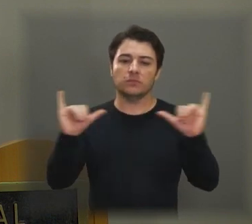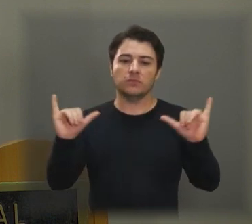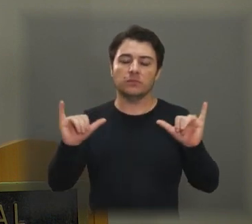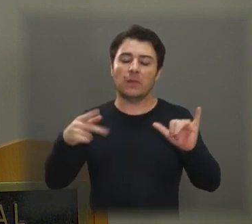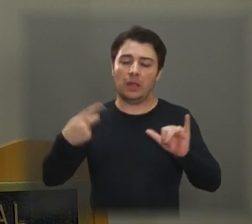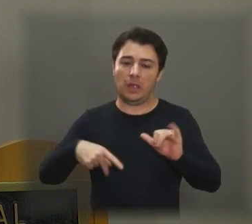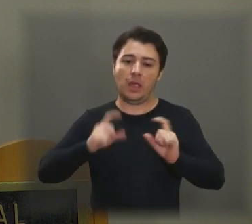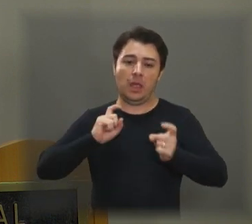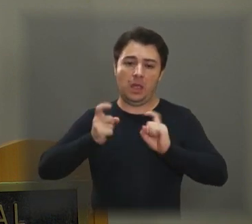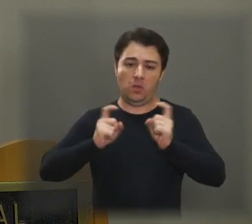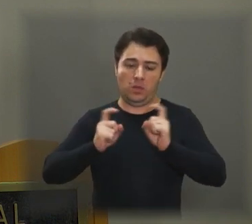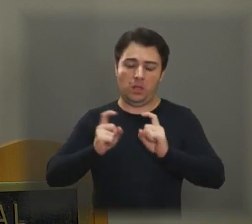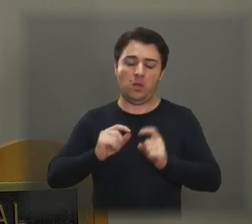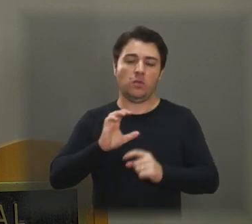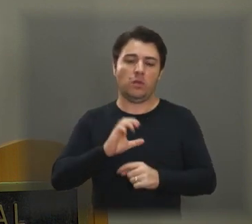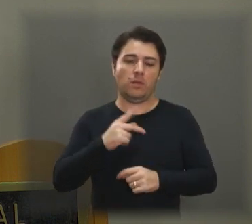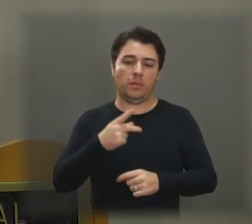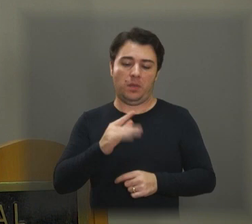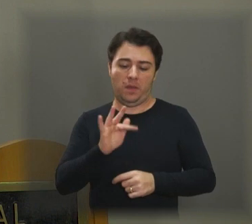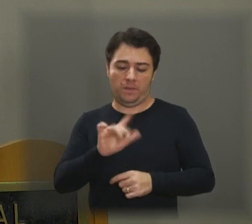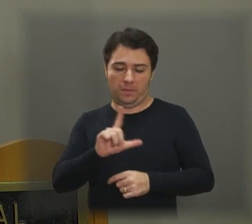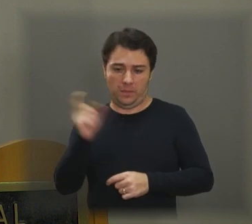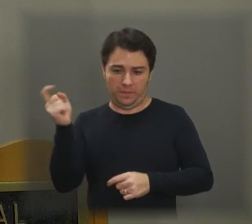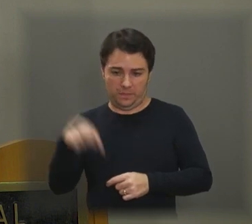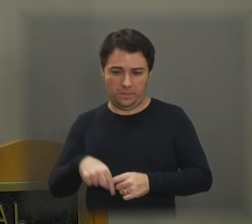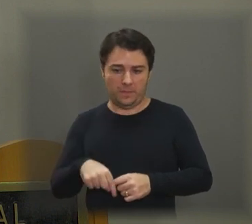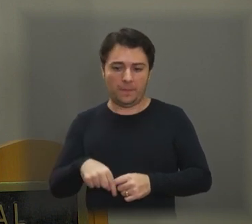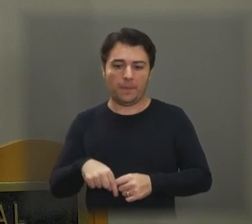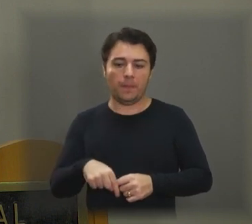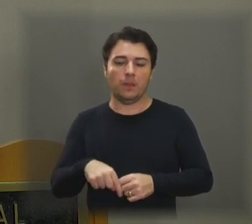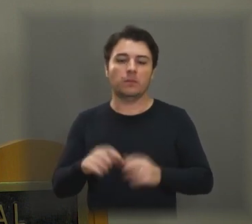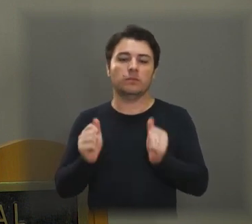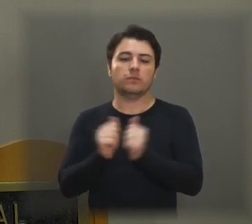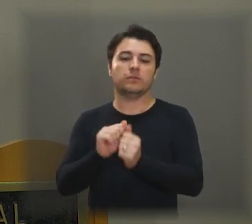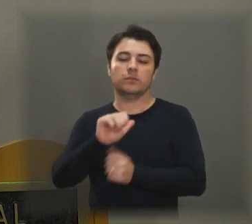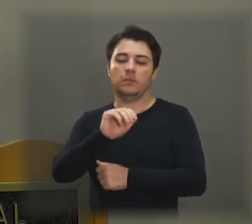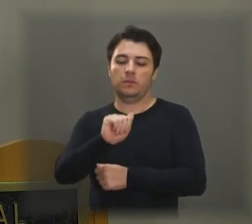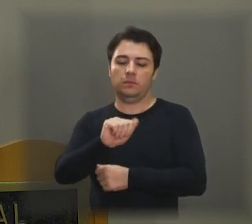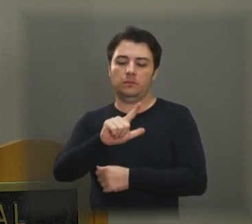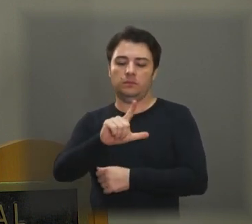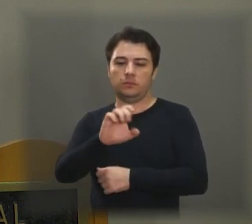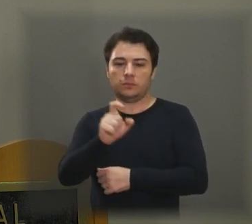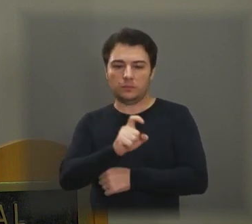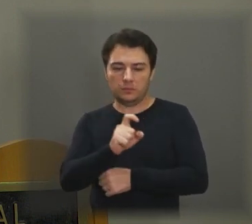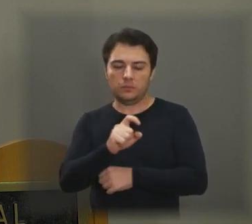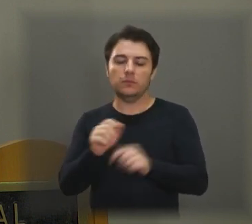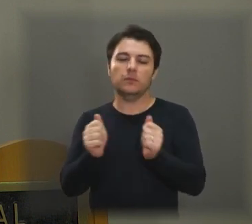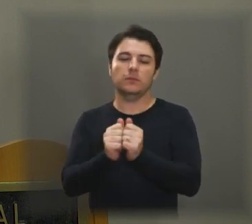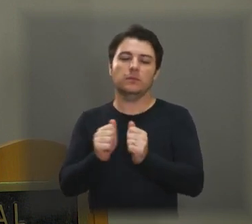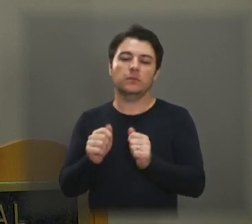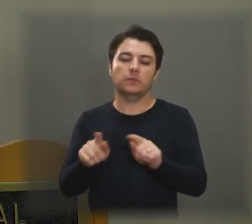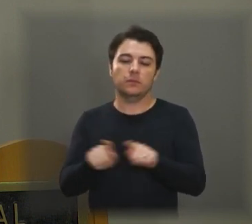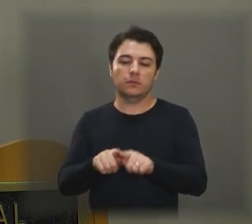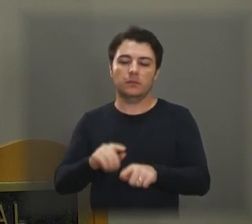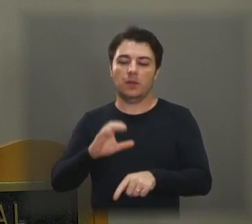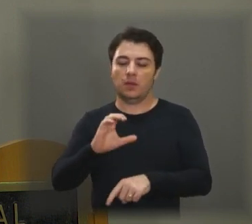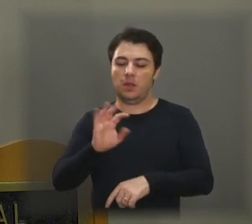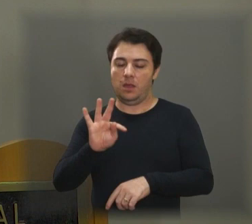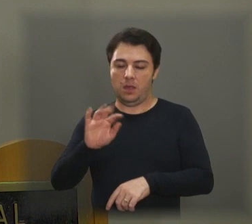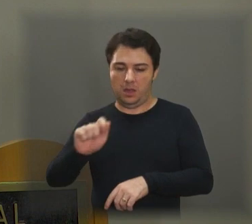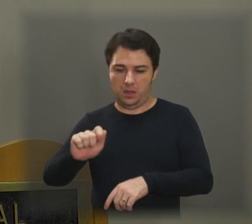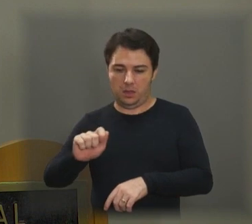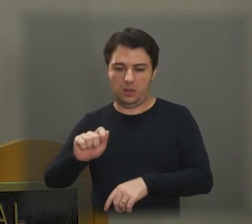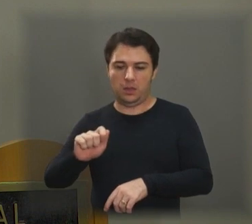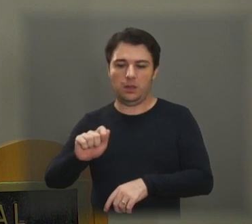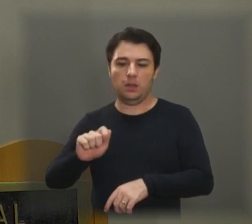reunião com a força e luz que participou o Alex da prefeitura a CTA no caso da postulação da